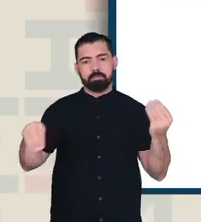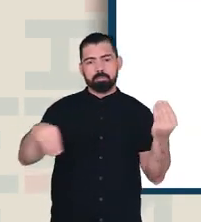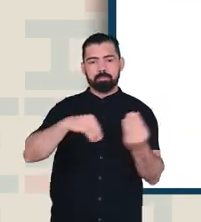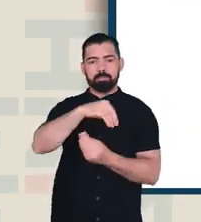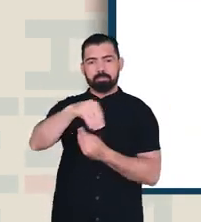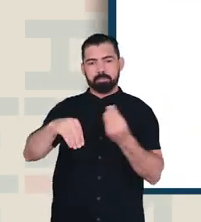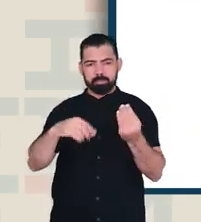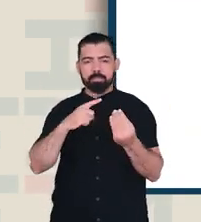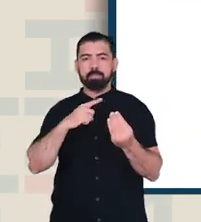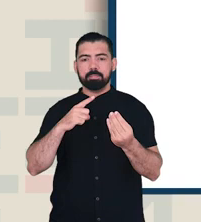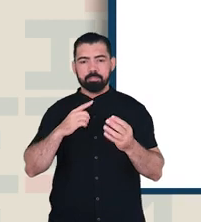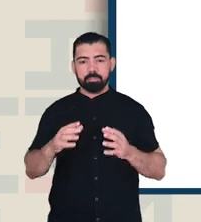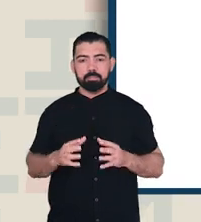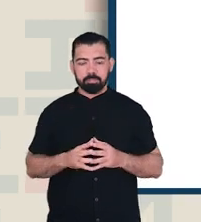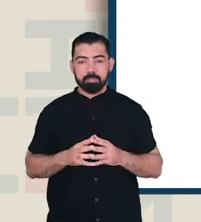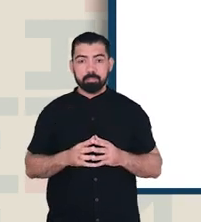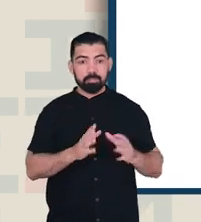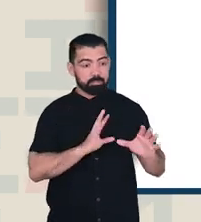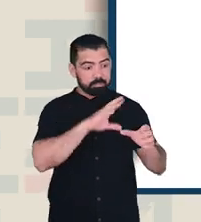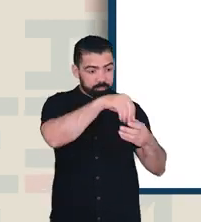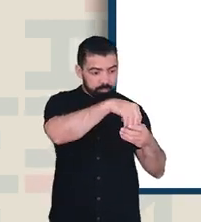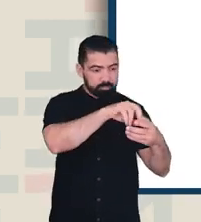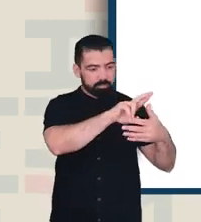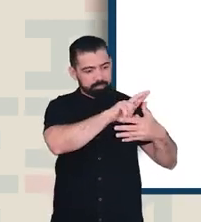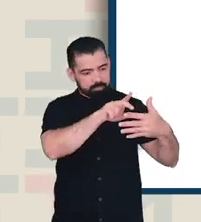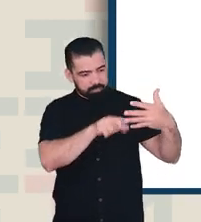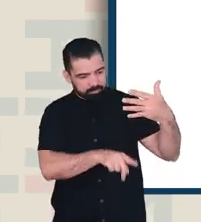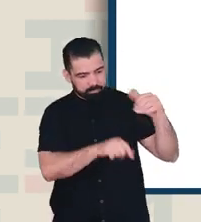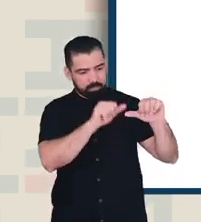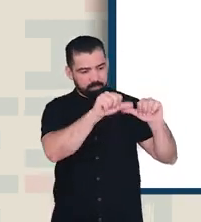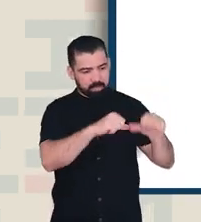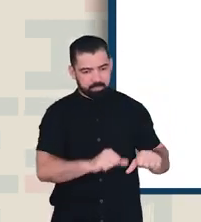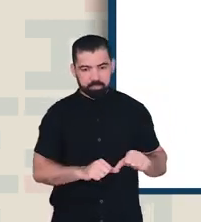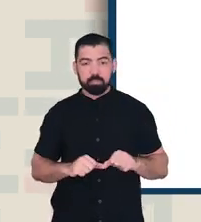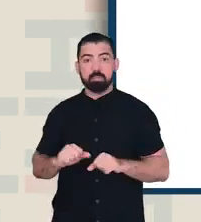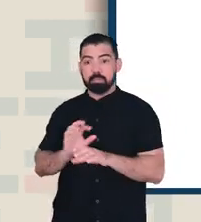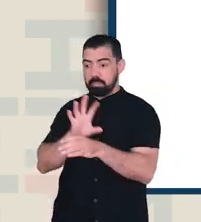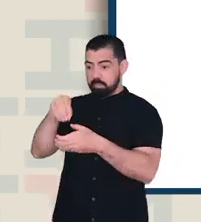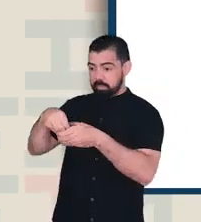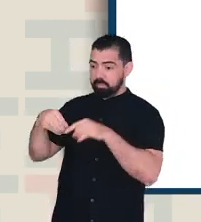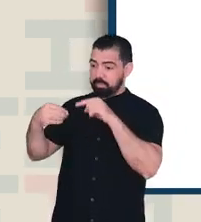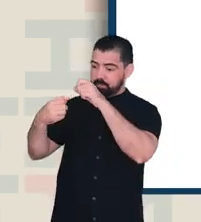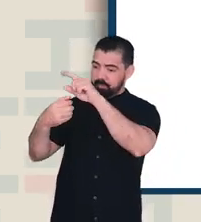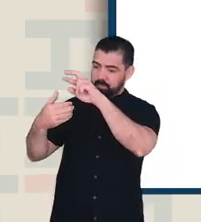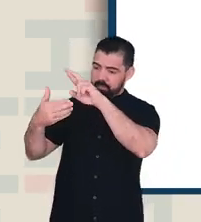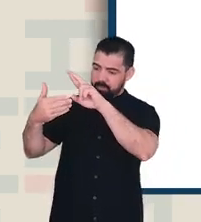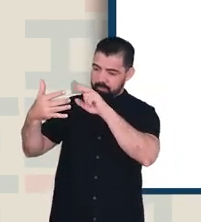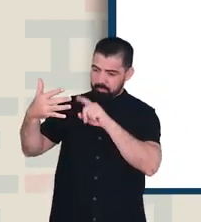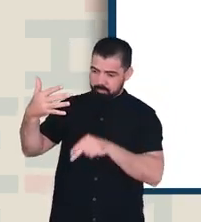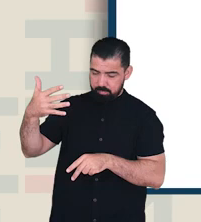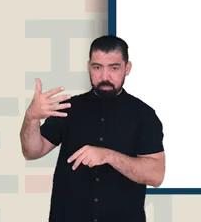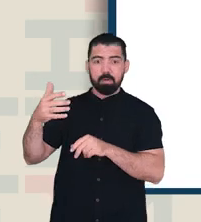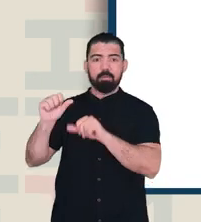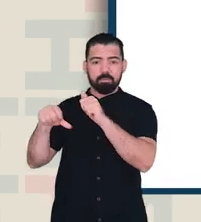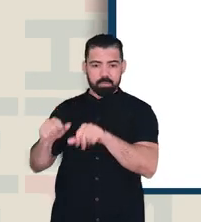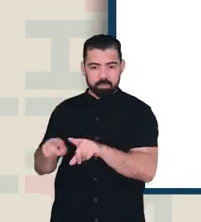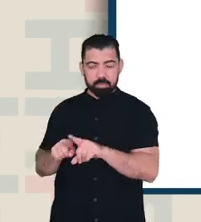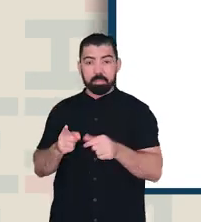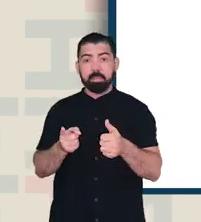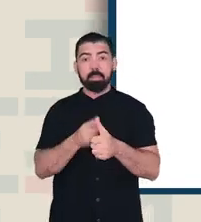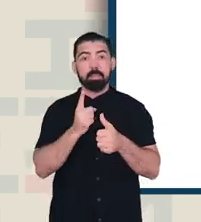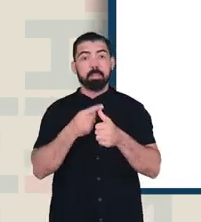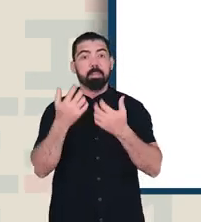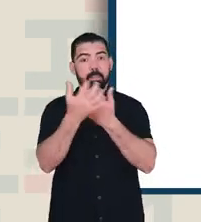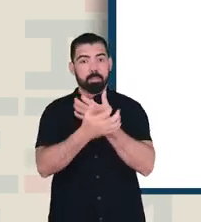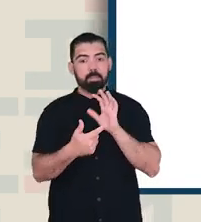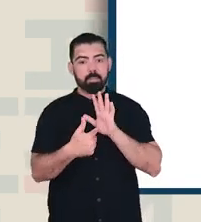casos há uma infinidade de variáveis. A primeira música que vamos escutar,